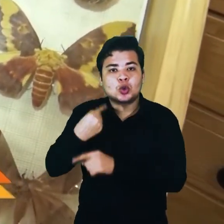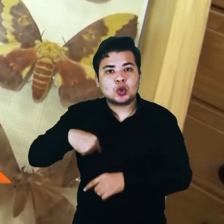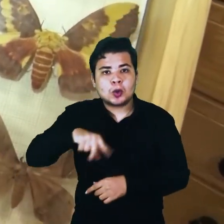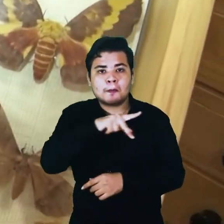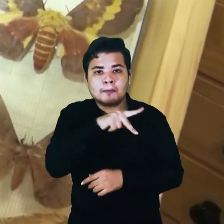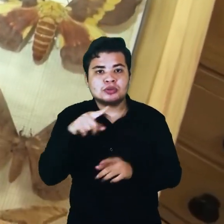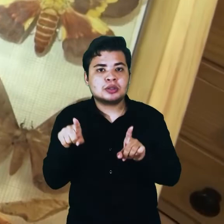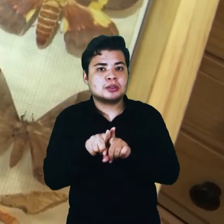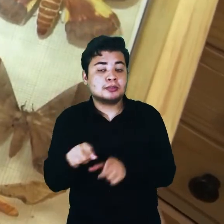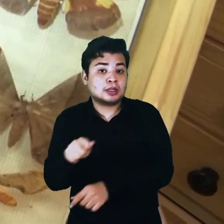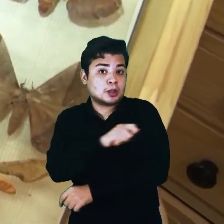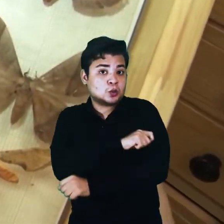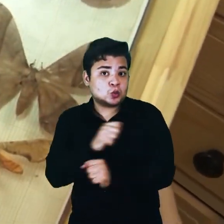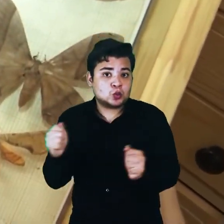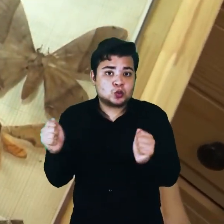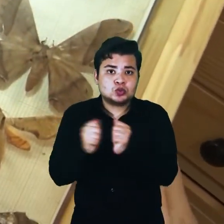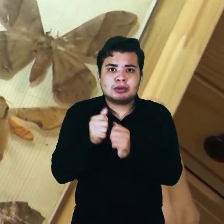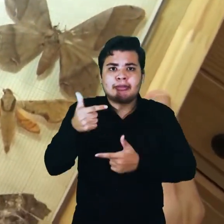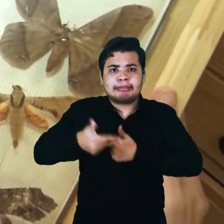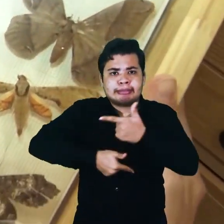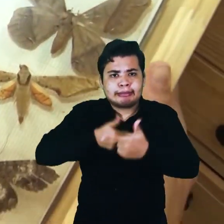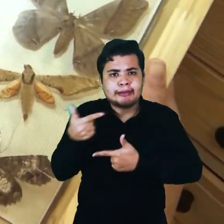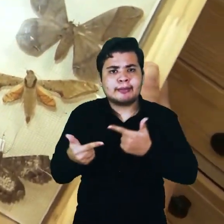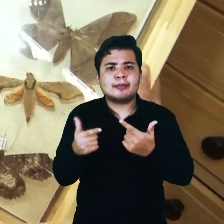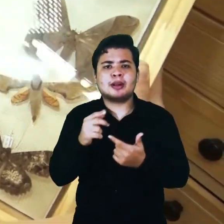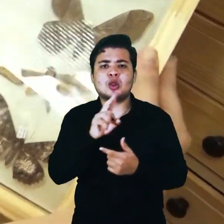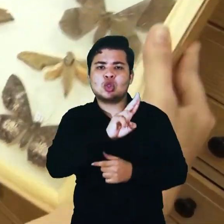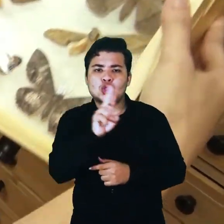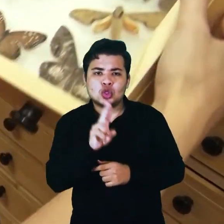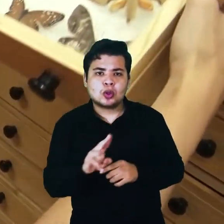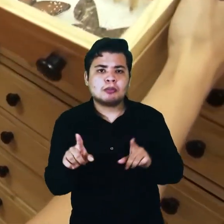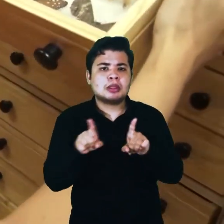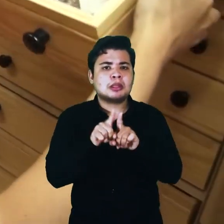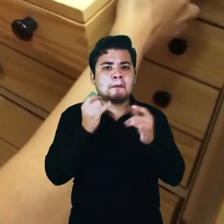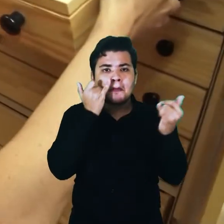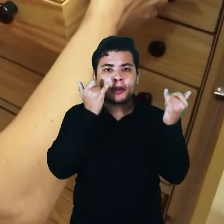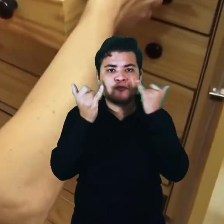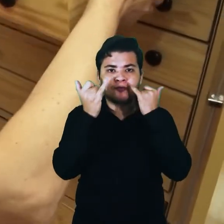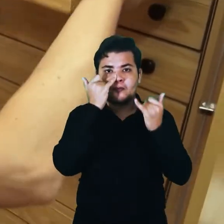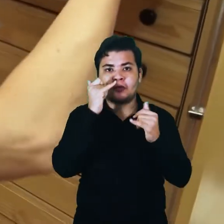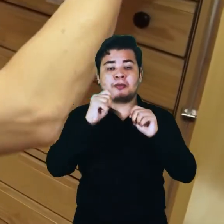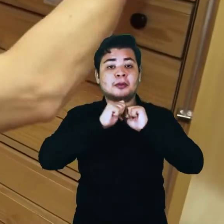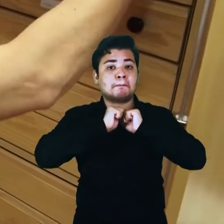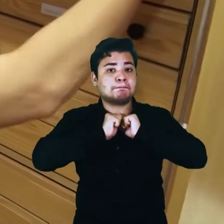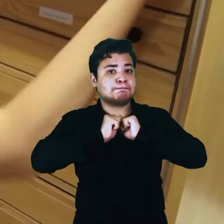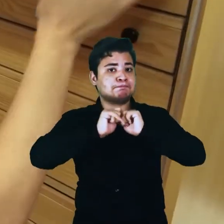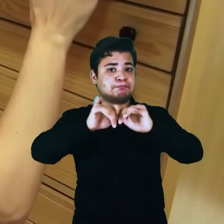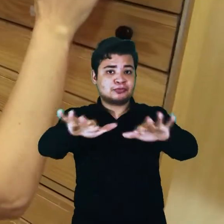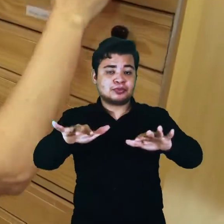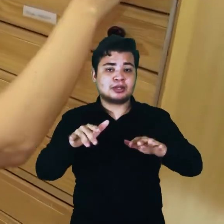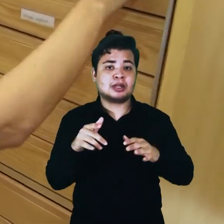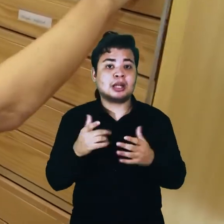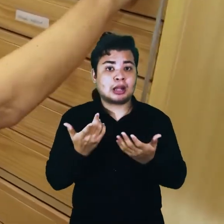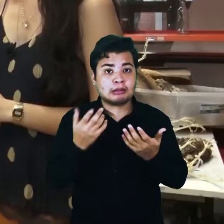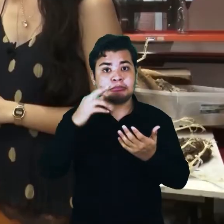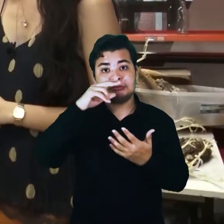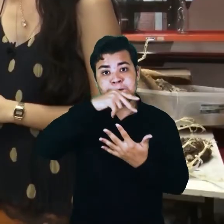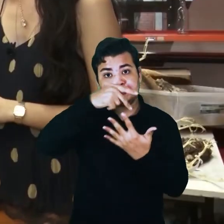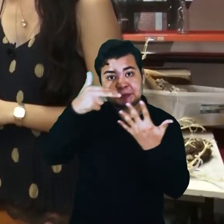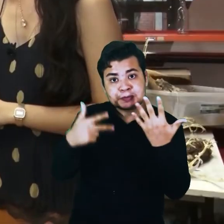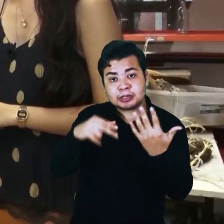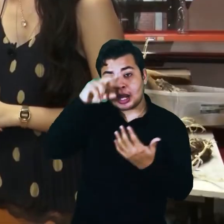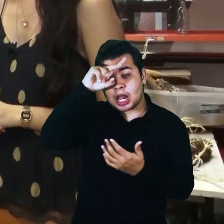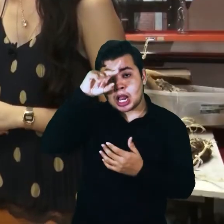com os alunos, estamos trabalhando para dar nome, para divulgar esse material e para tornar essas espécies então conhecidas, que o processo é um pouquinho longo.